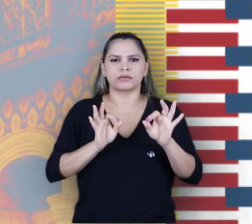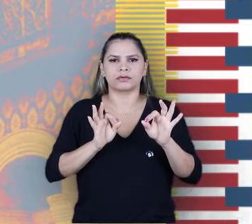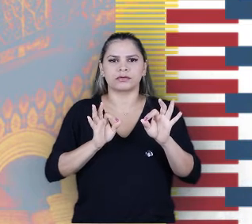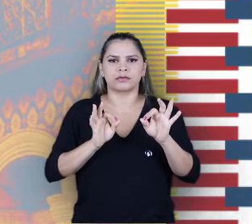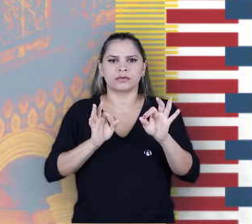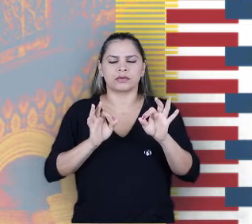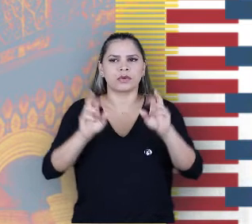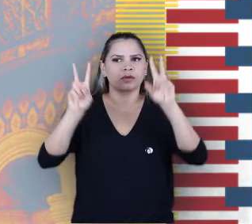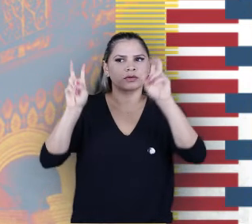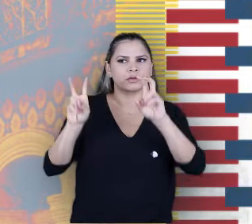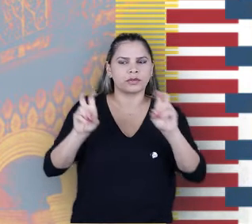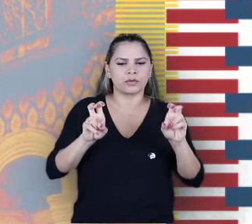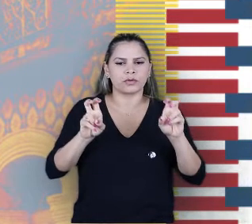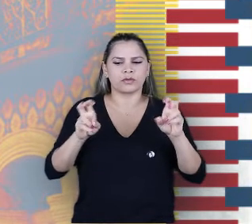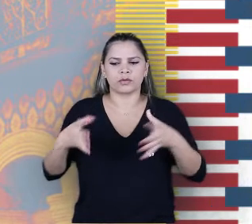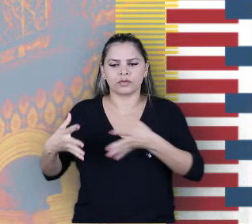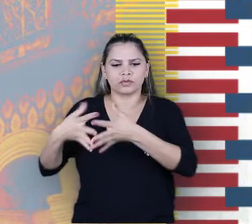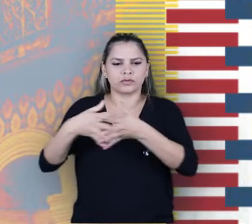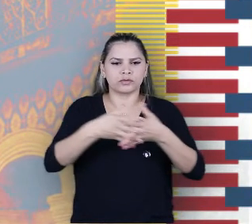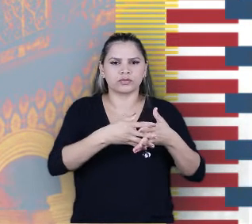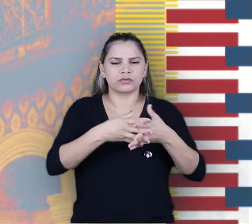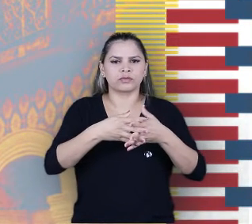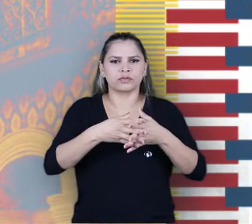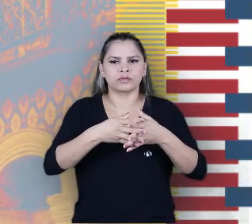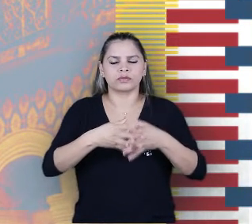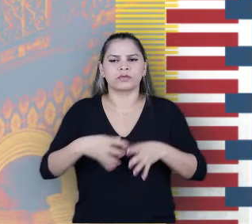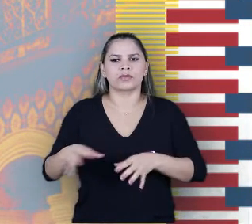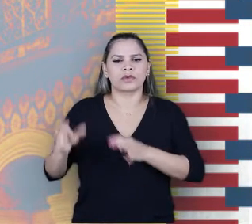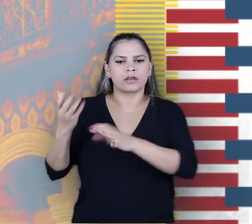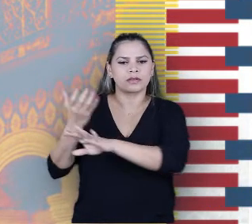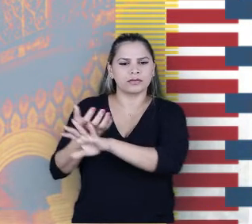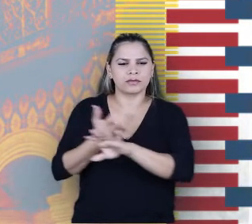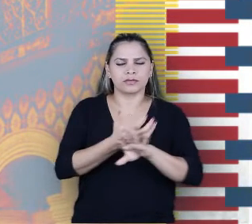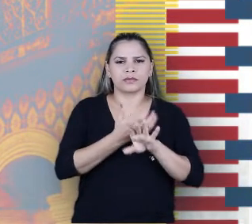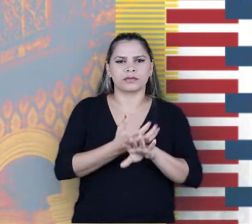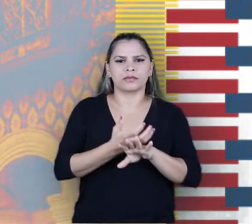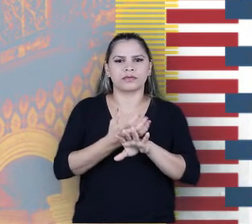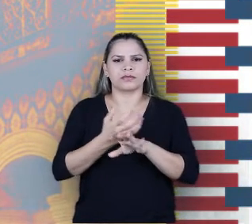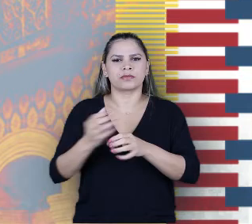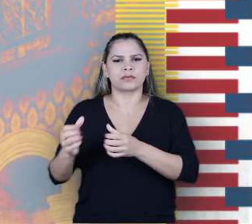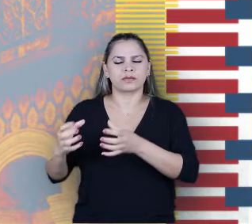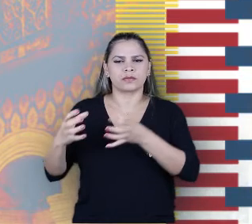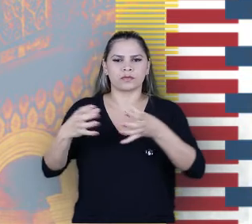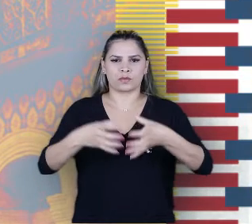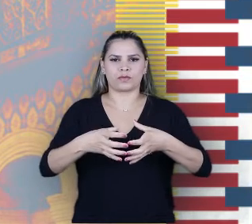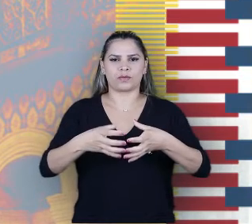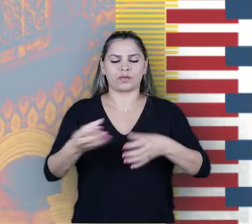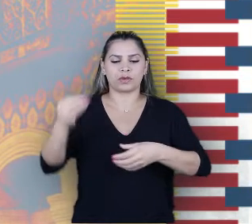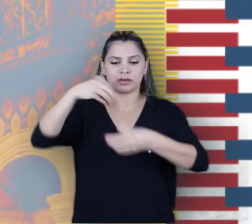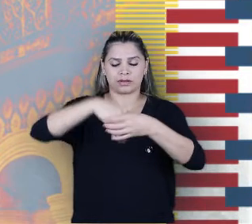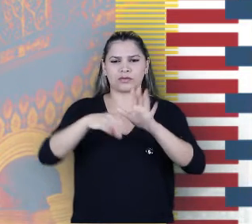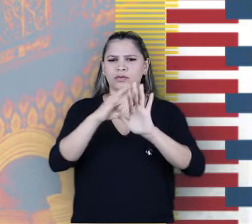ser passível essa atuação. Então, possibilitando a